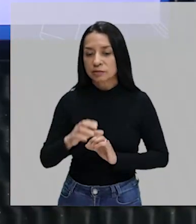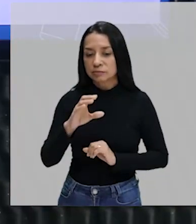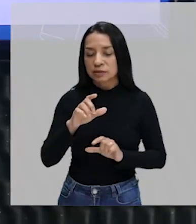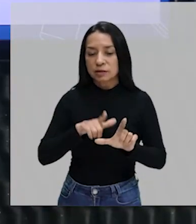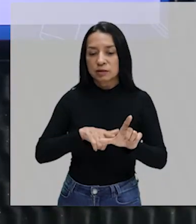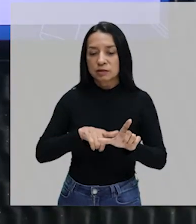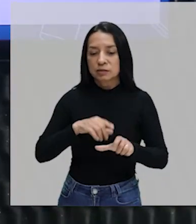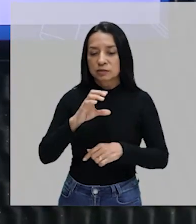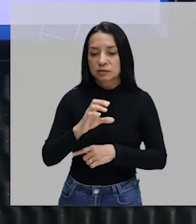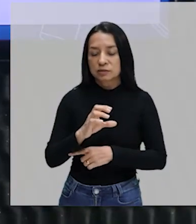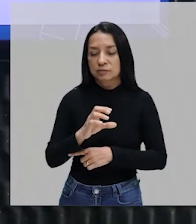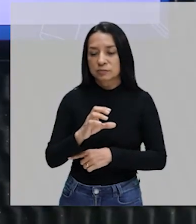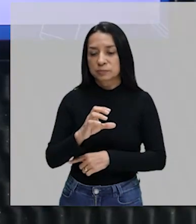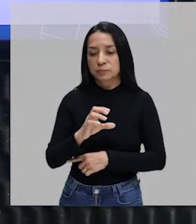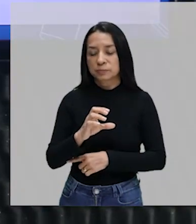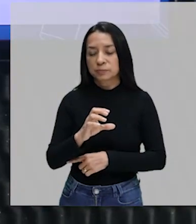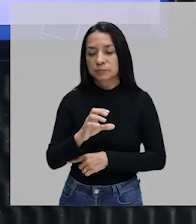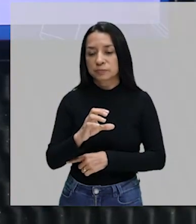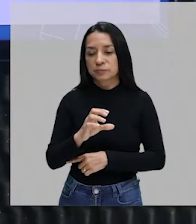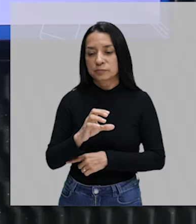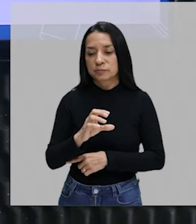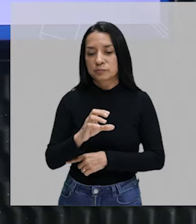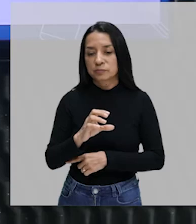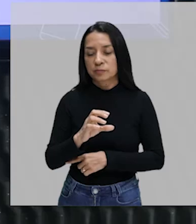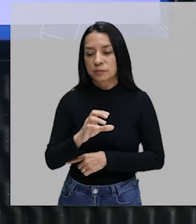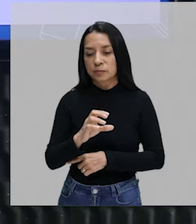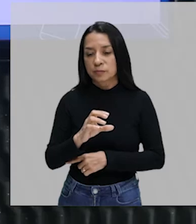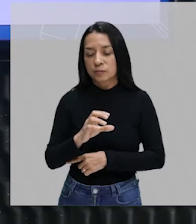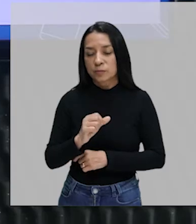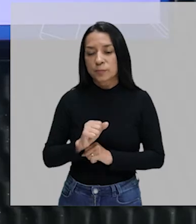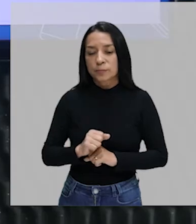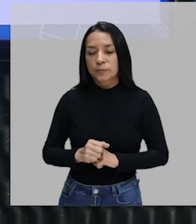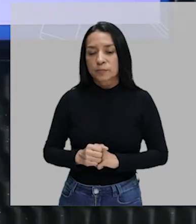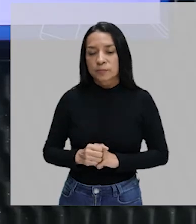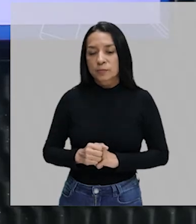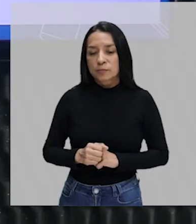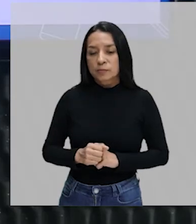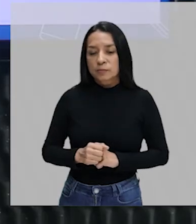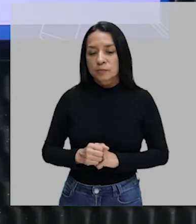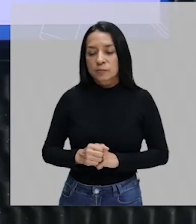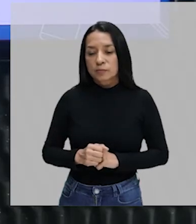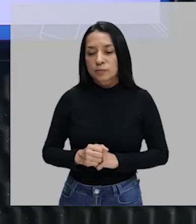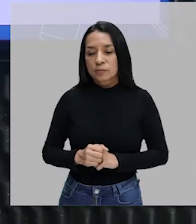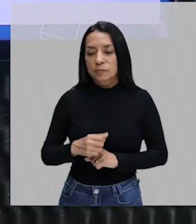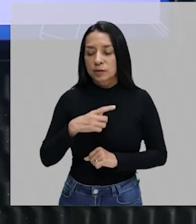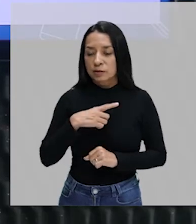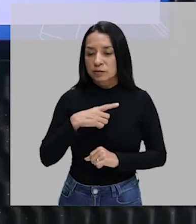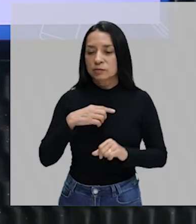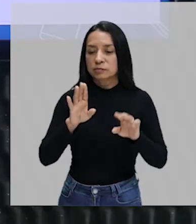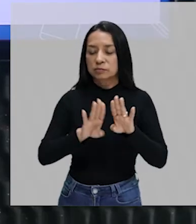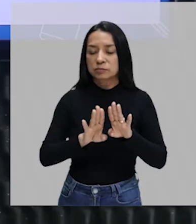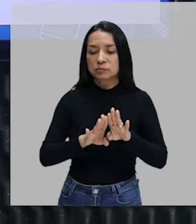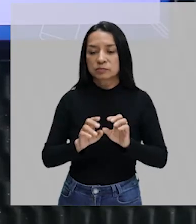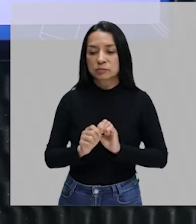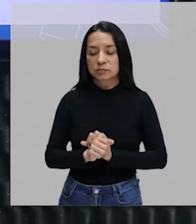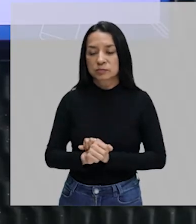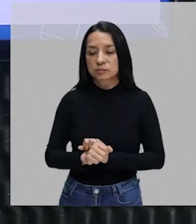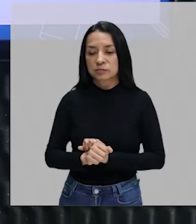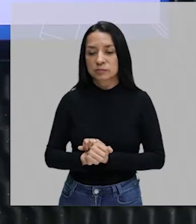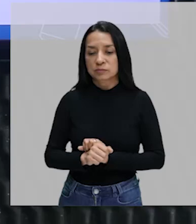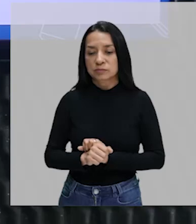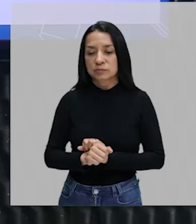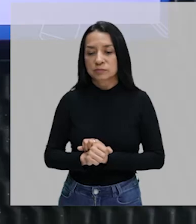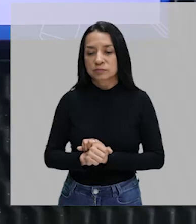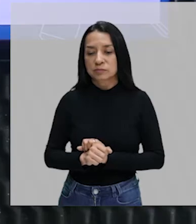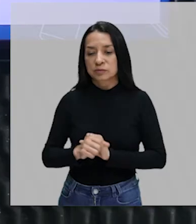das impressões necessariamente não. Tá? Aqui nós temos também, as ideias